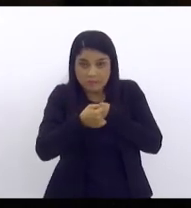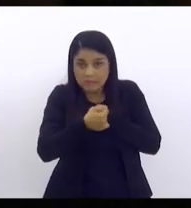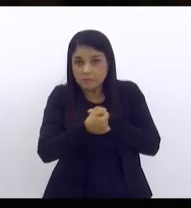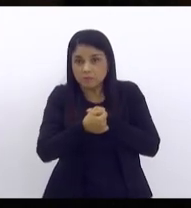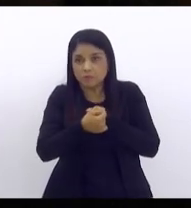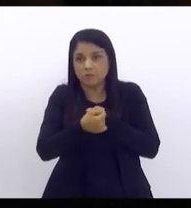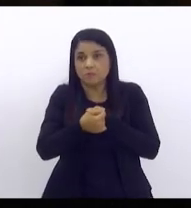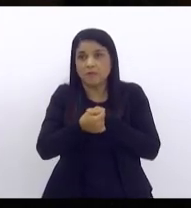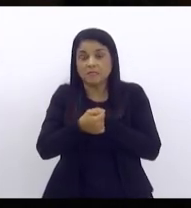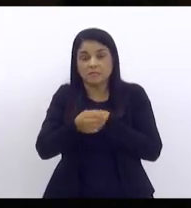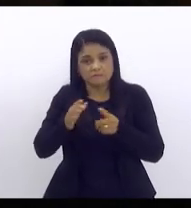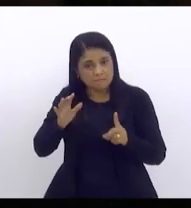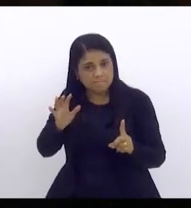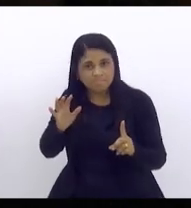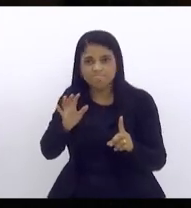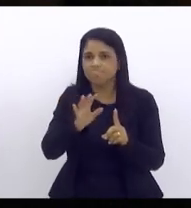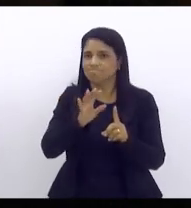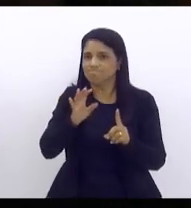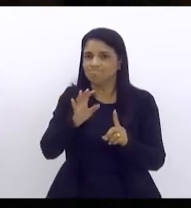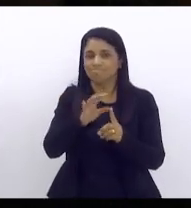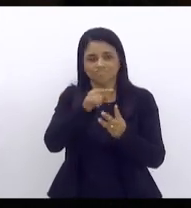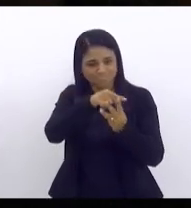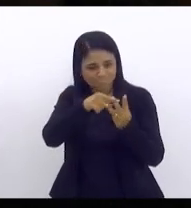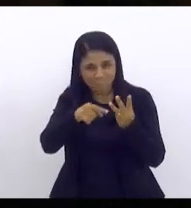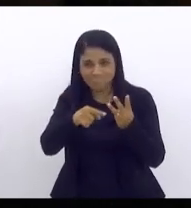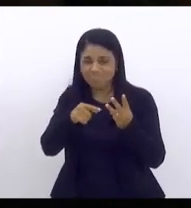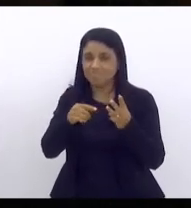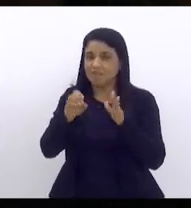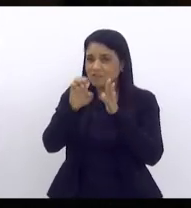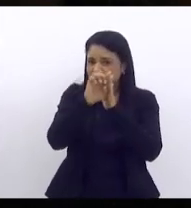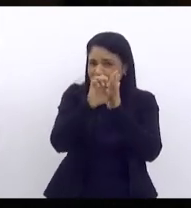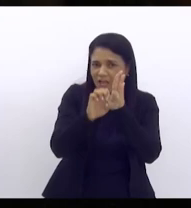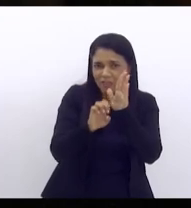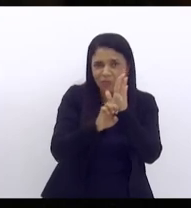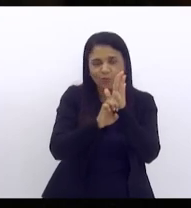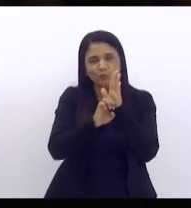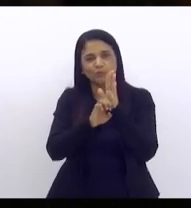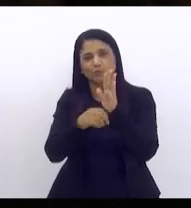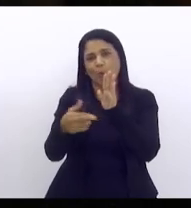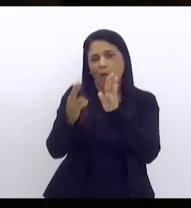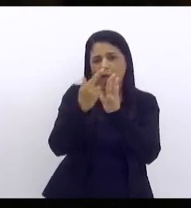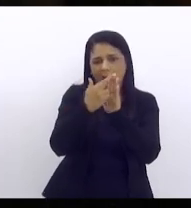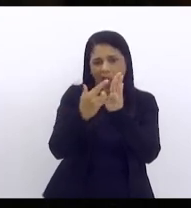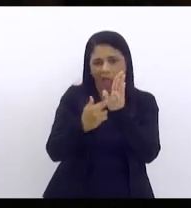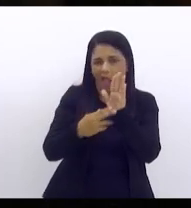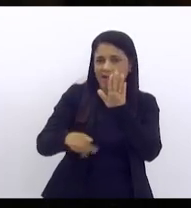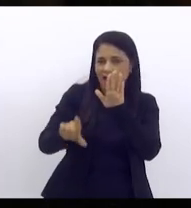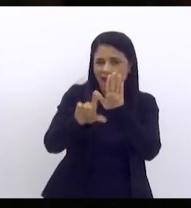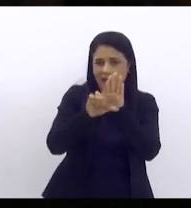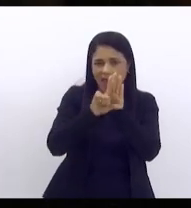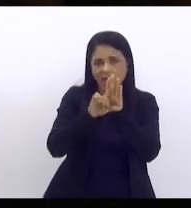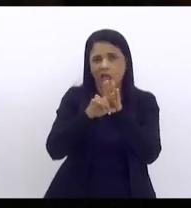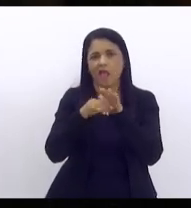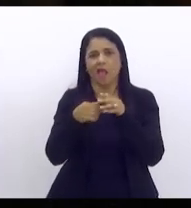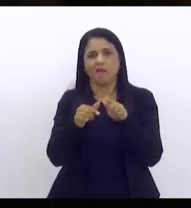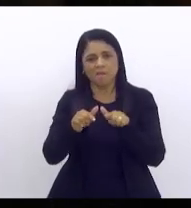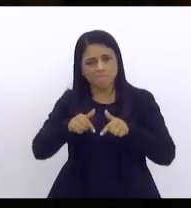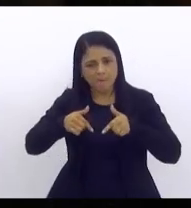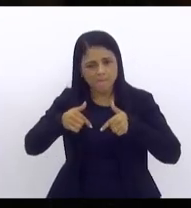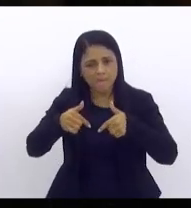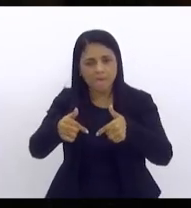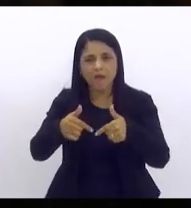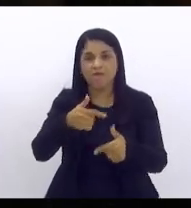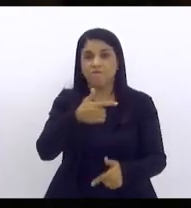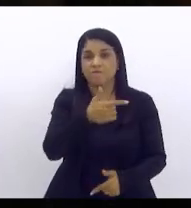bota luz, bota foco, vem o estatuto, se reedita essas leis declaradas agora, recentemente,